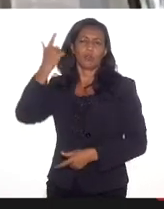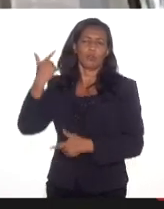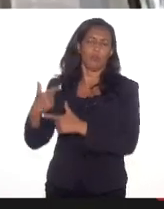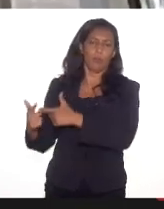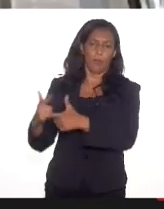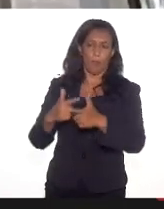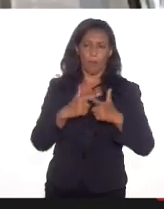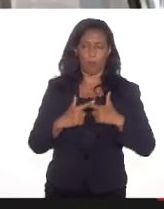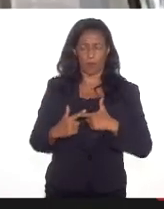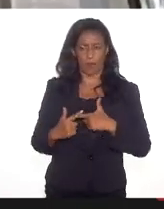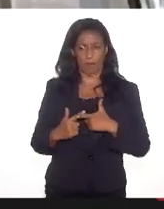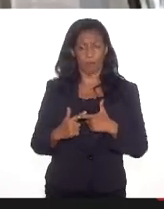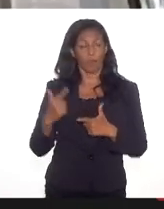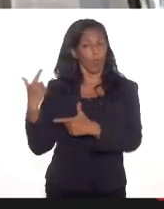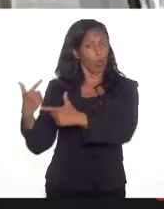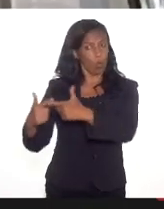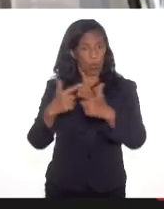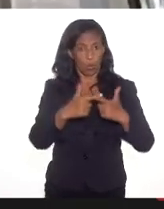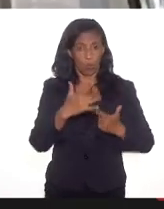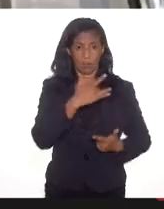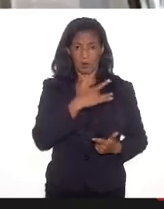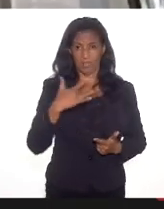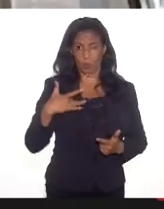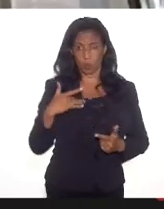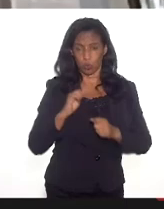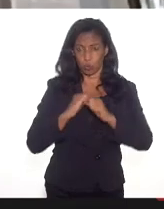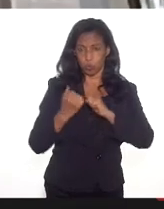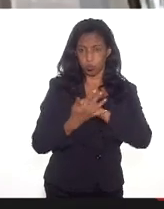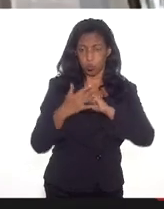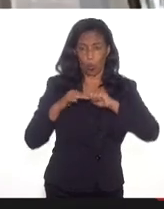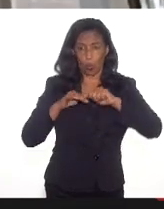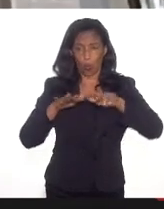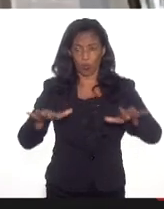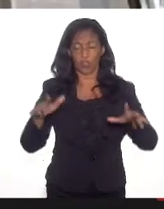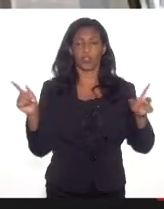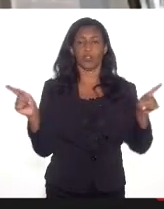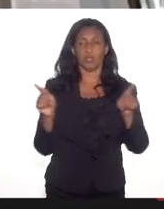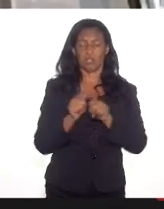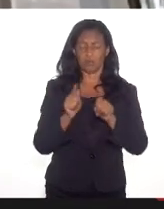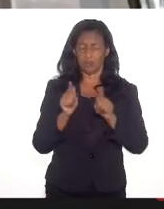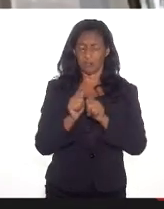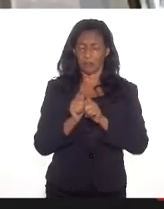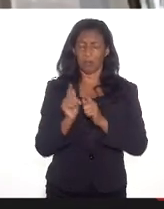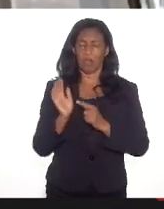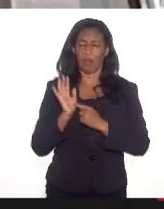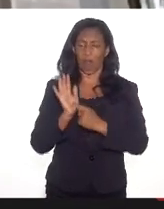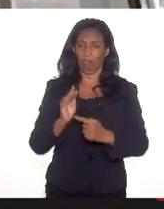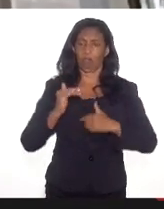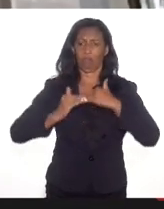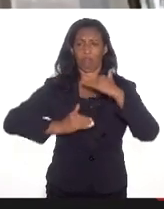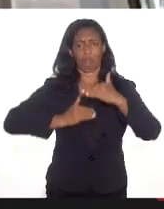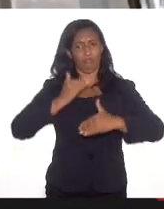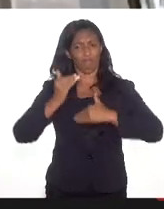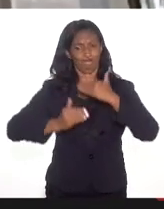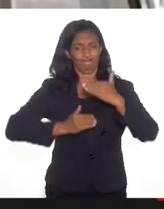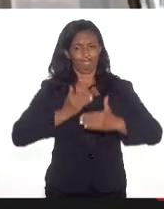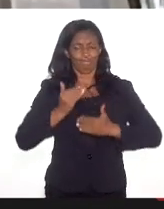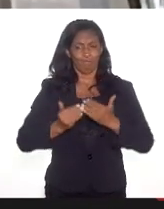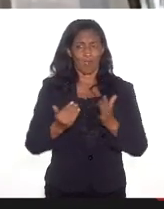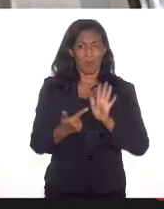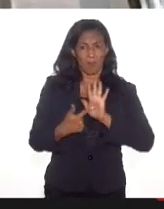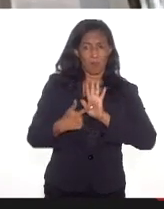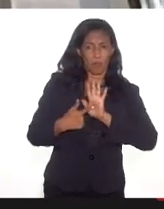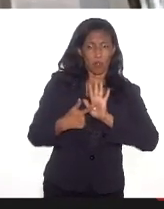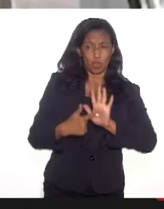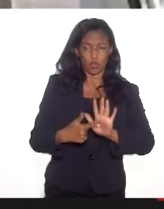claro deu nitidez e trouxe evidências muito mais concretas sobre esse processo mas mostrou que a fome